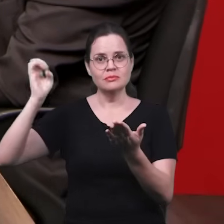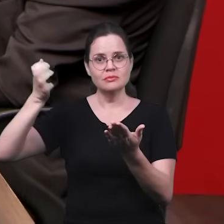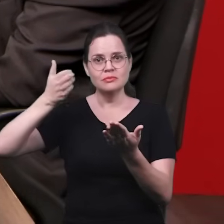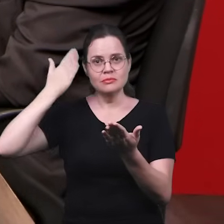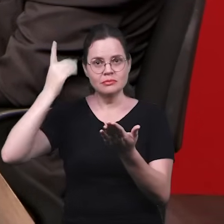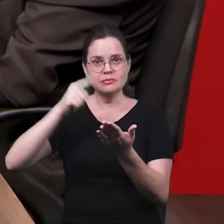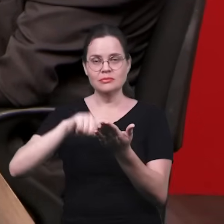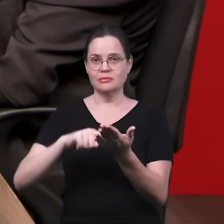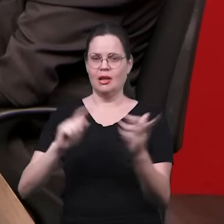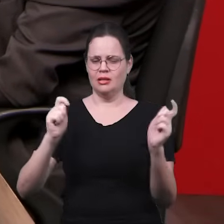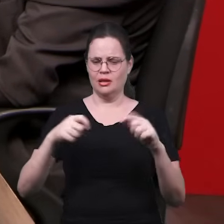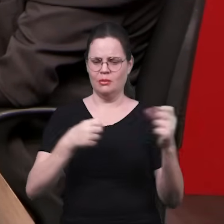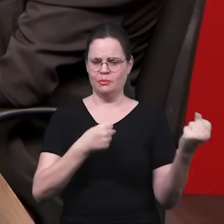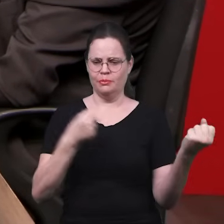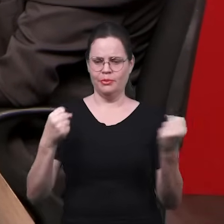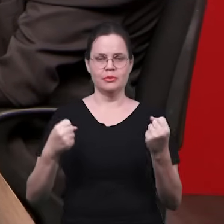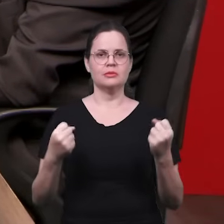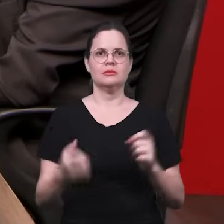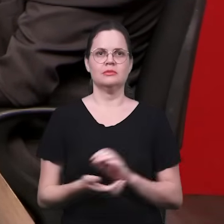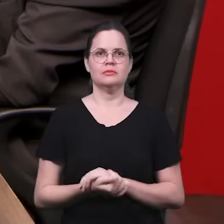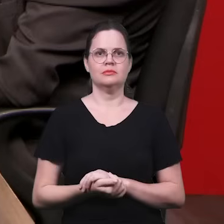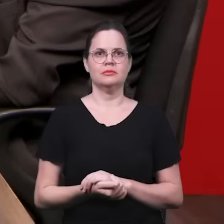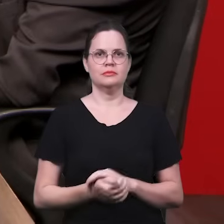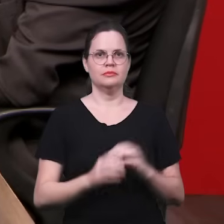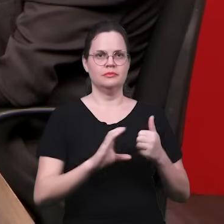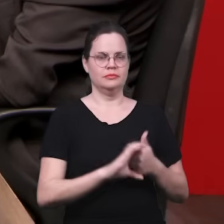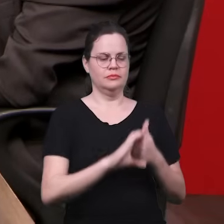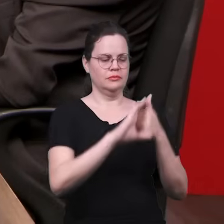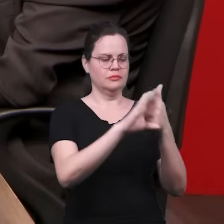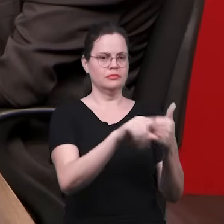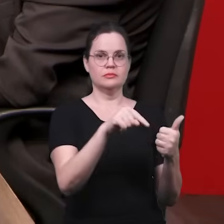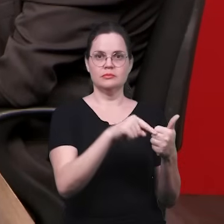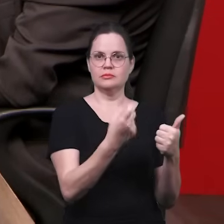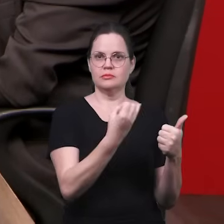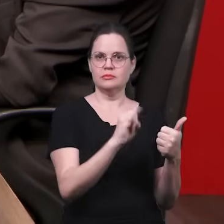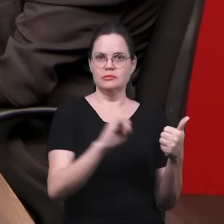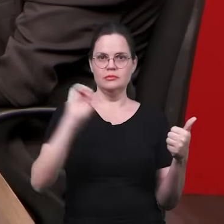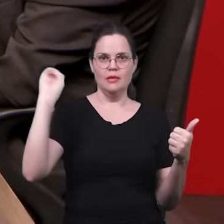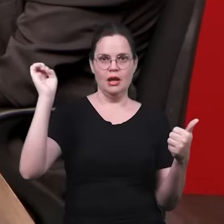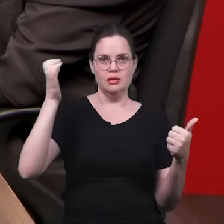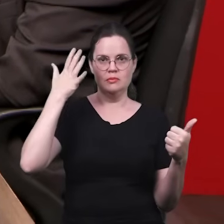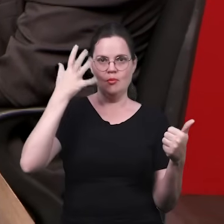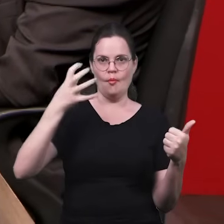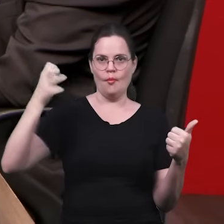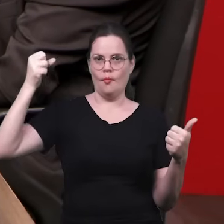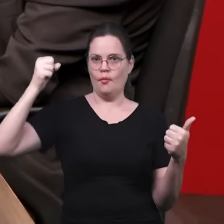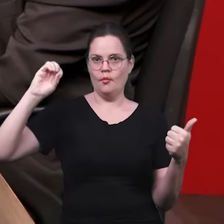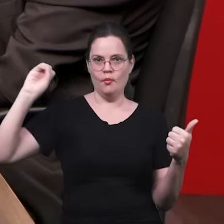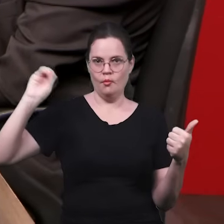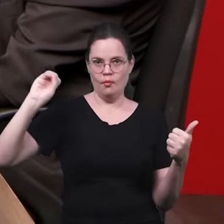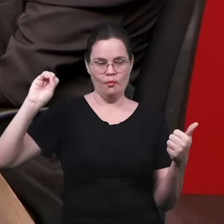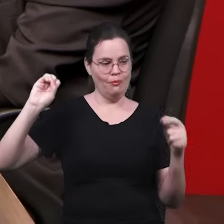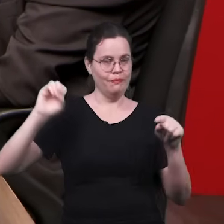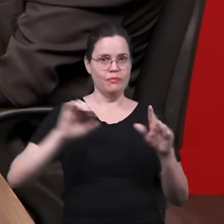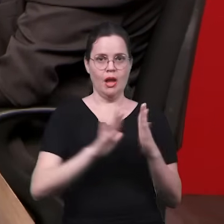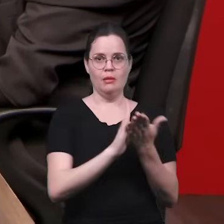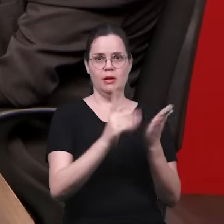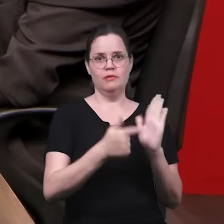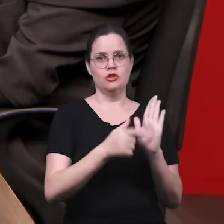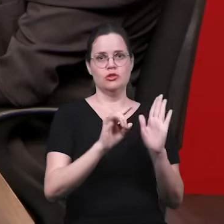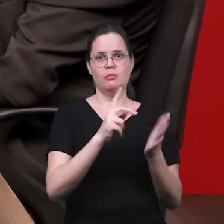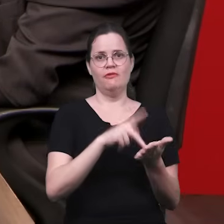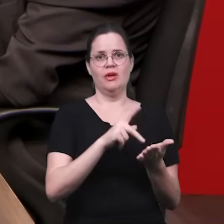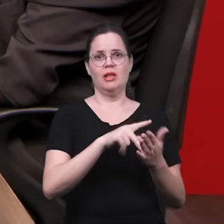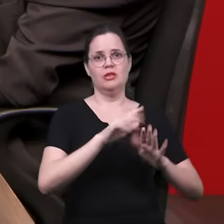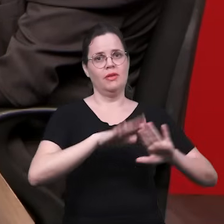viva e poderosa. Então, no cristianismo, sem a operação do Espírito Santo, a Bíblia se torna uma verdade